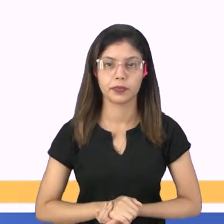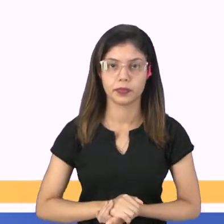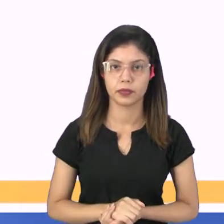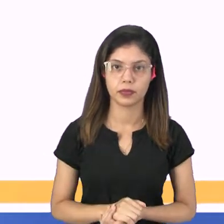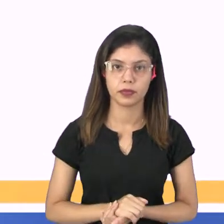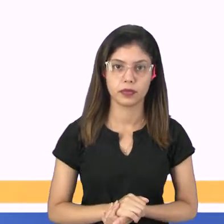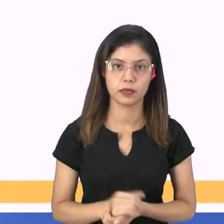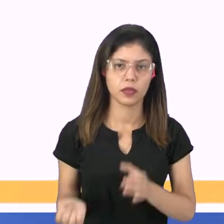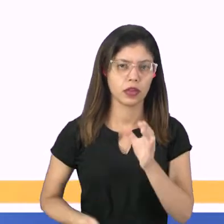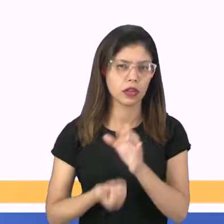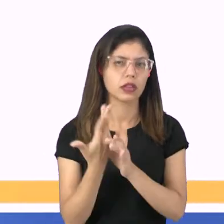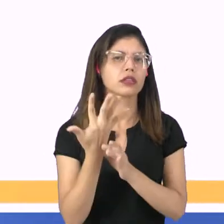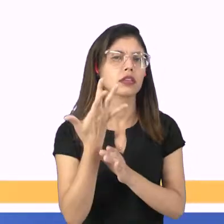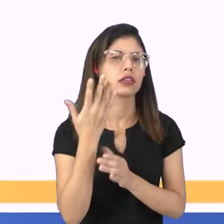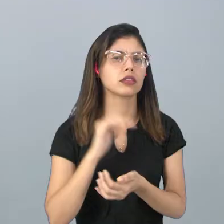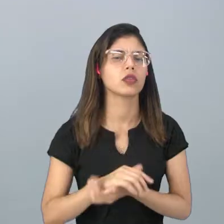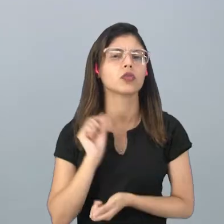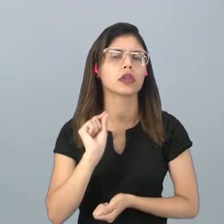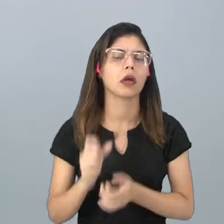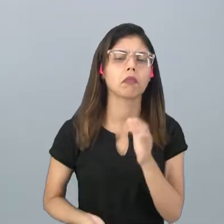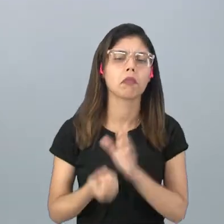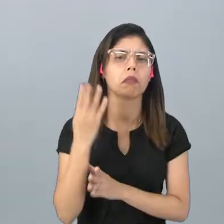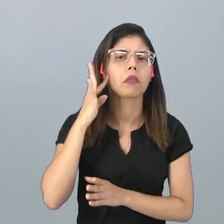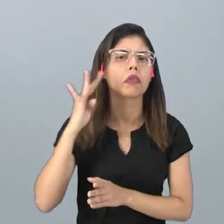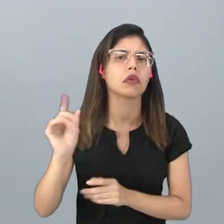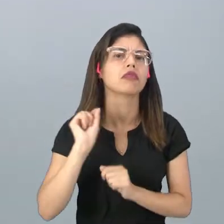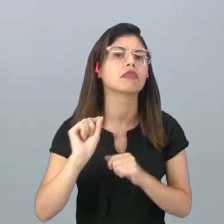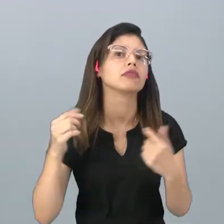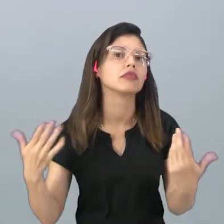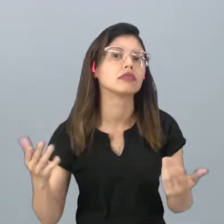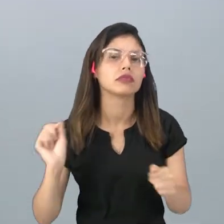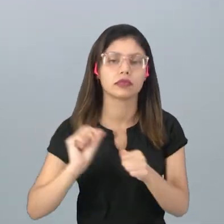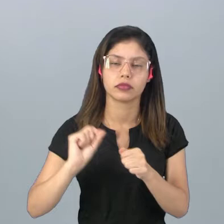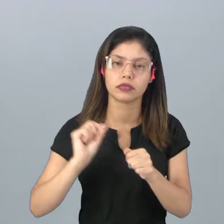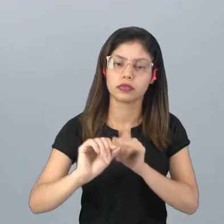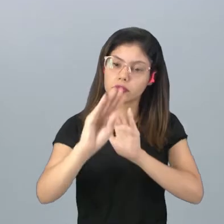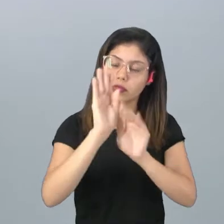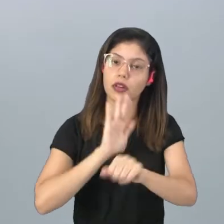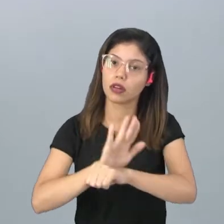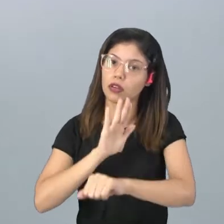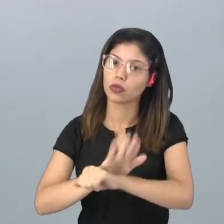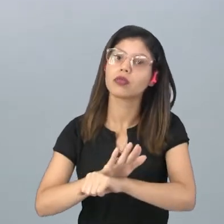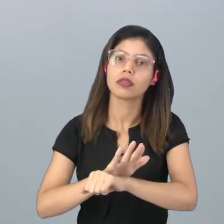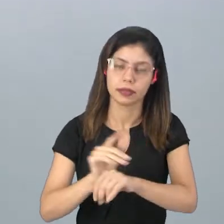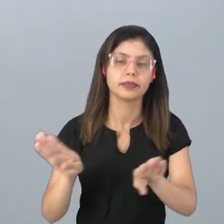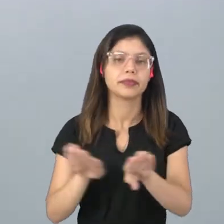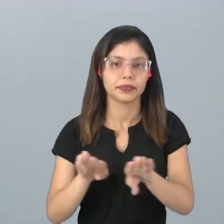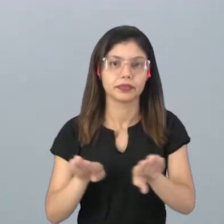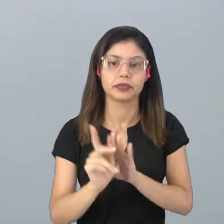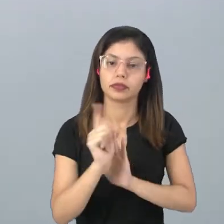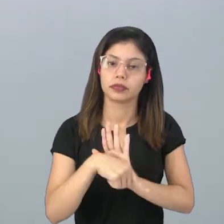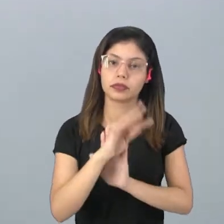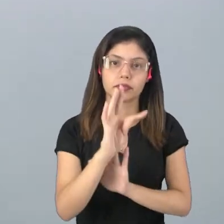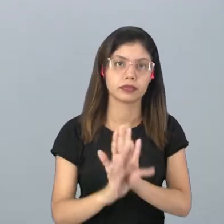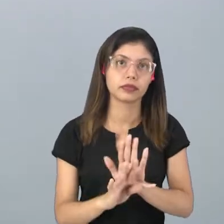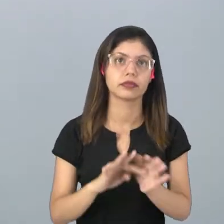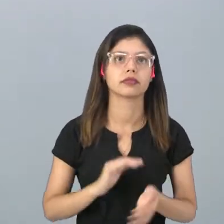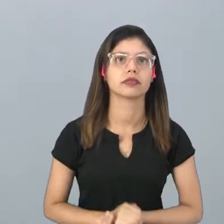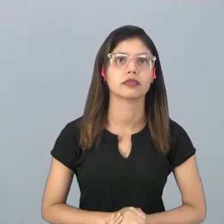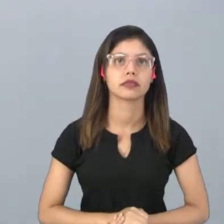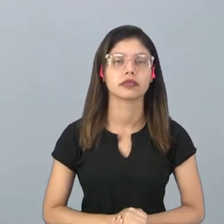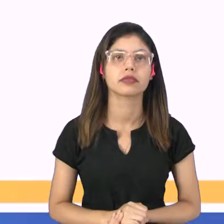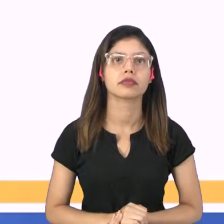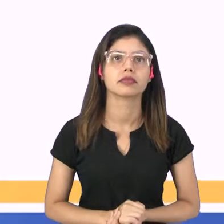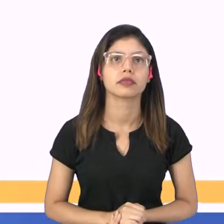feitos, tá? Eu vou ver o que ela fez de importante e colocar essas contribuições nesse gênero textual